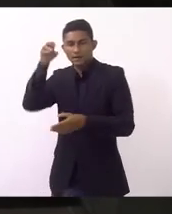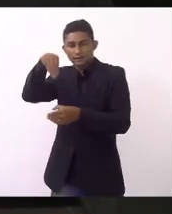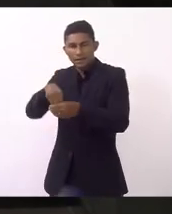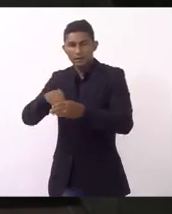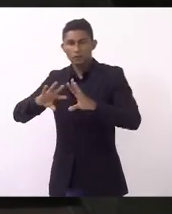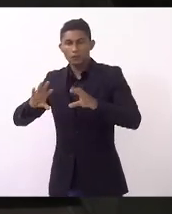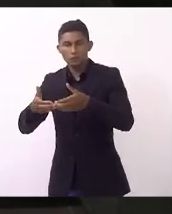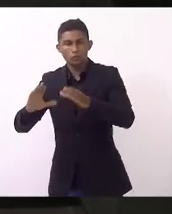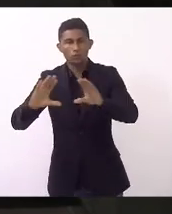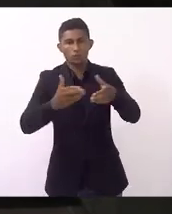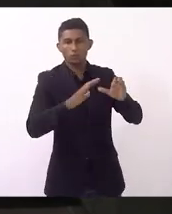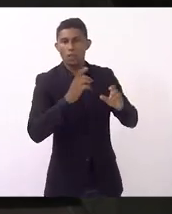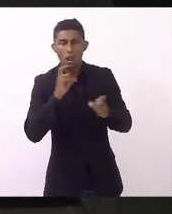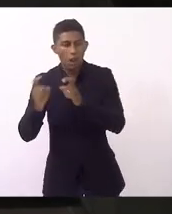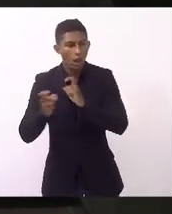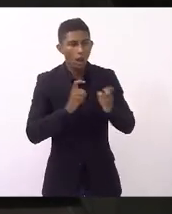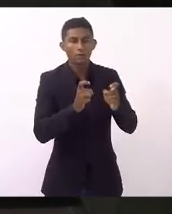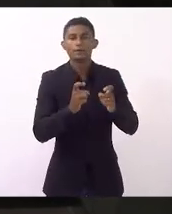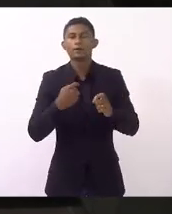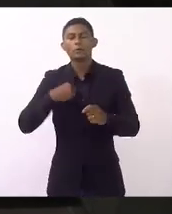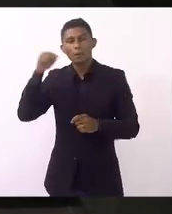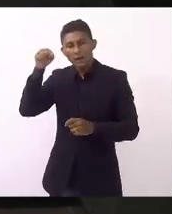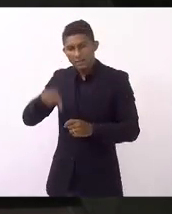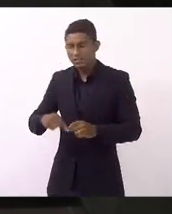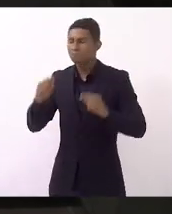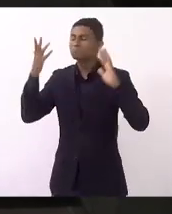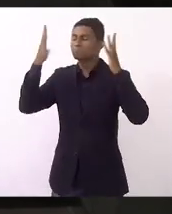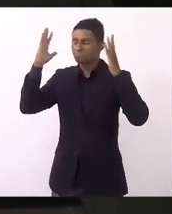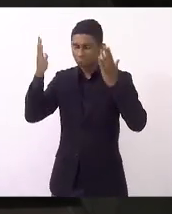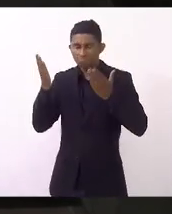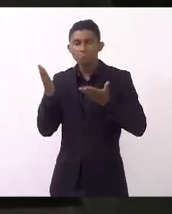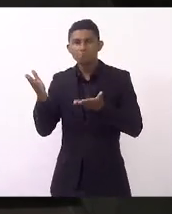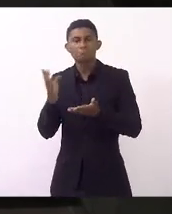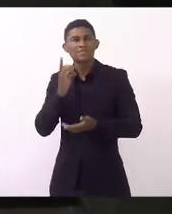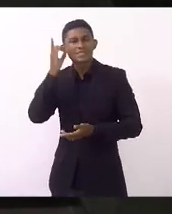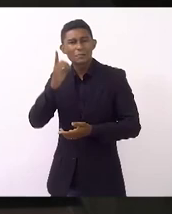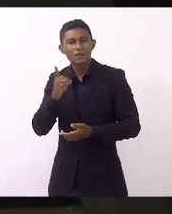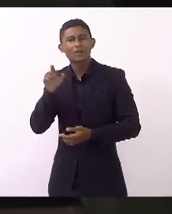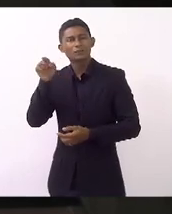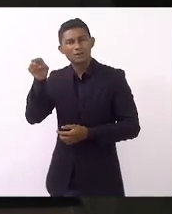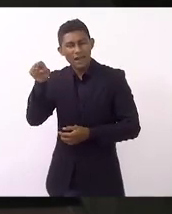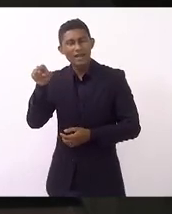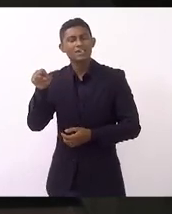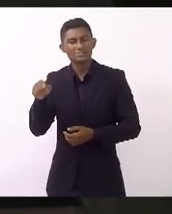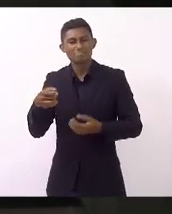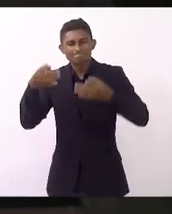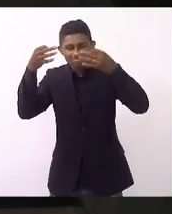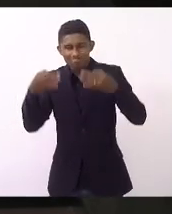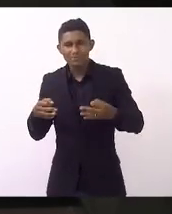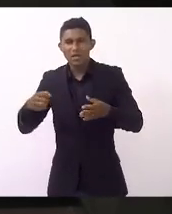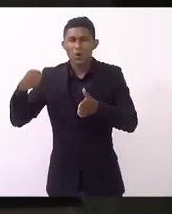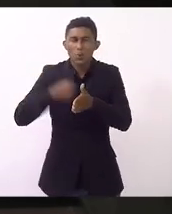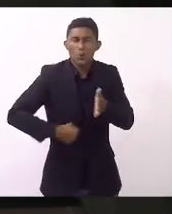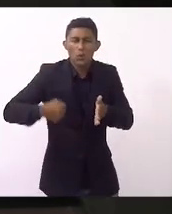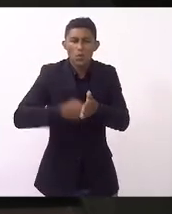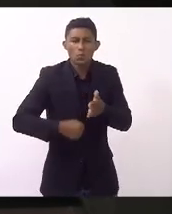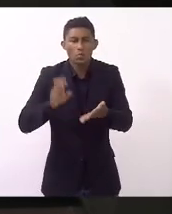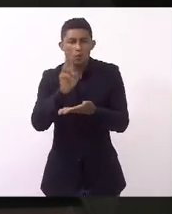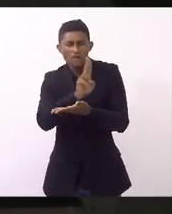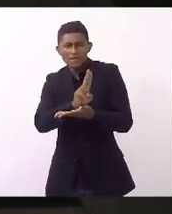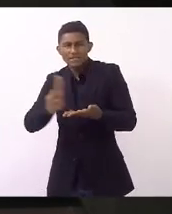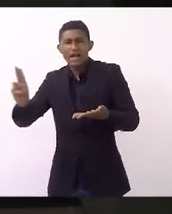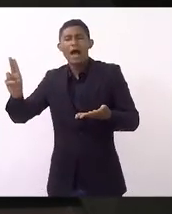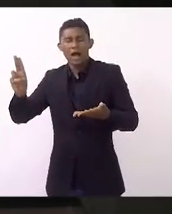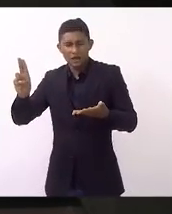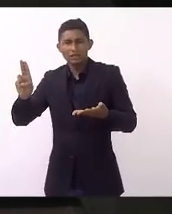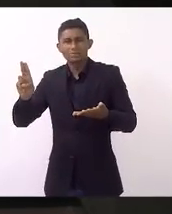aqui prestar uma homenagem, um tributo singelo ao grande deputado que foi Otávio Elísio, que lutou pela autonomia universitária no Congresso Nacional,